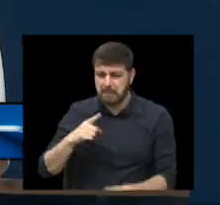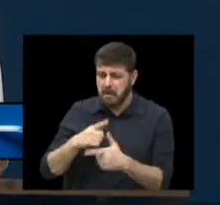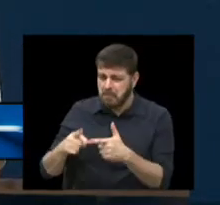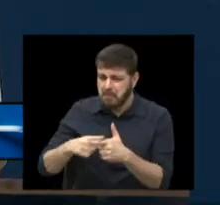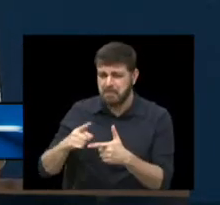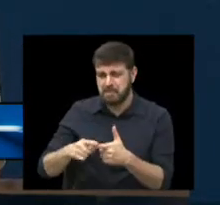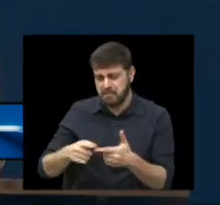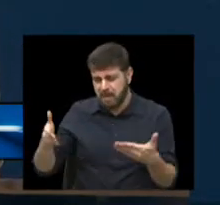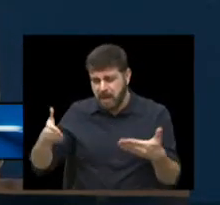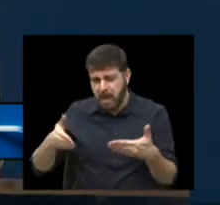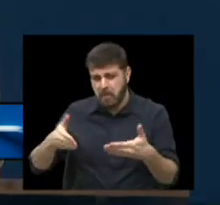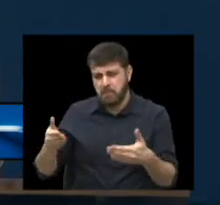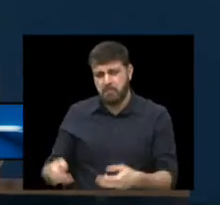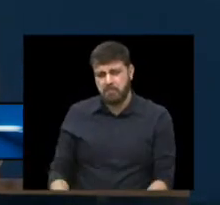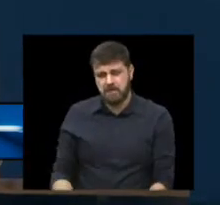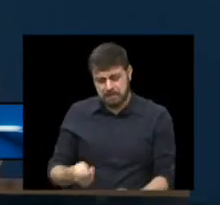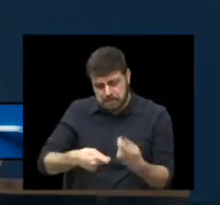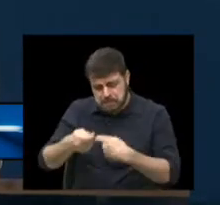que está